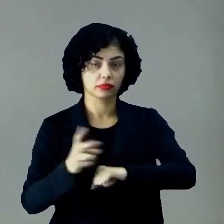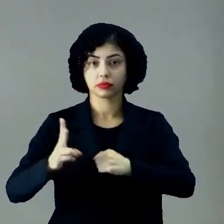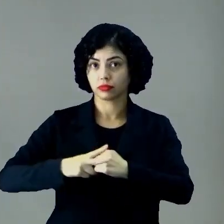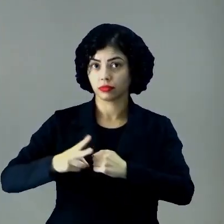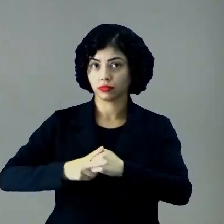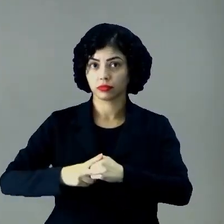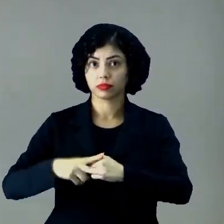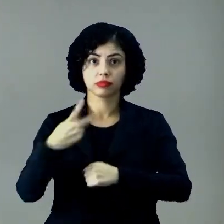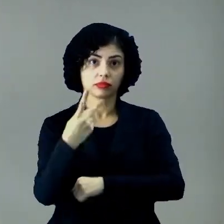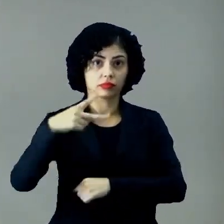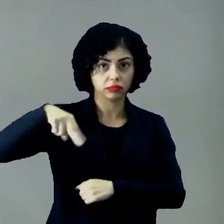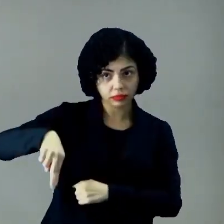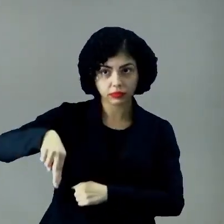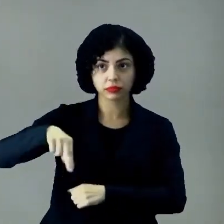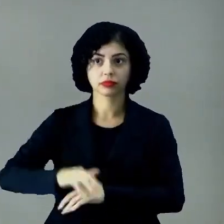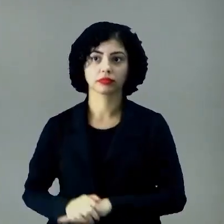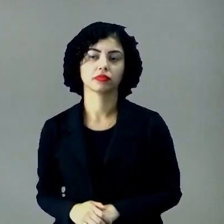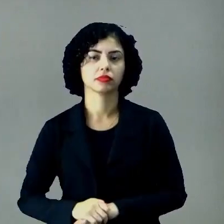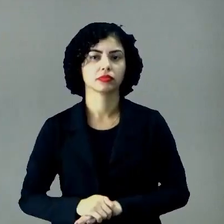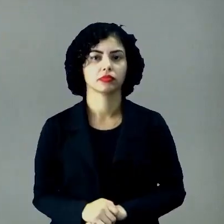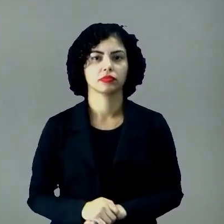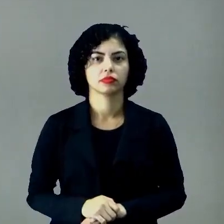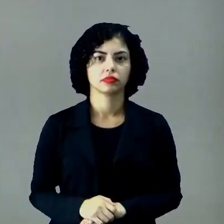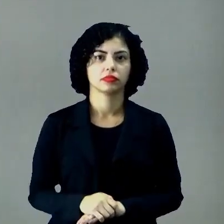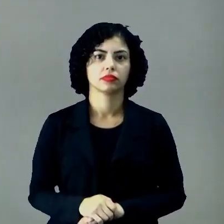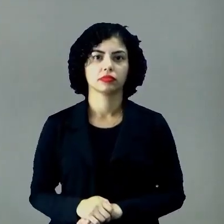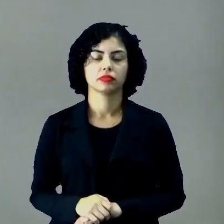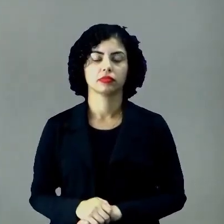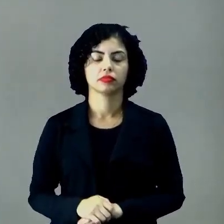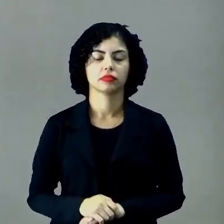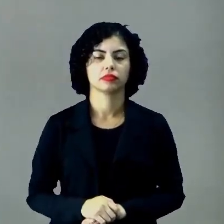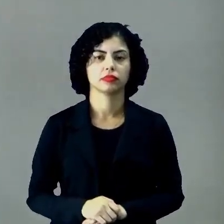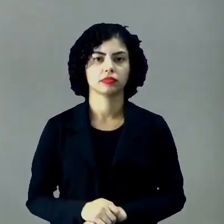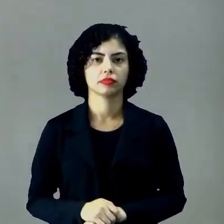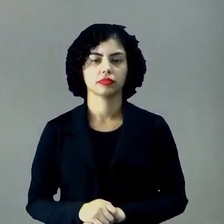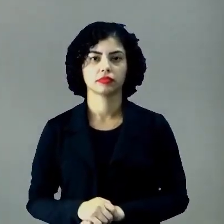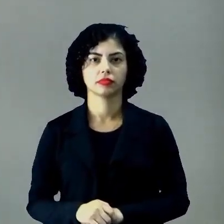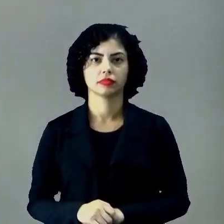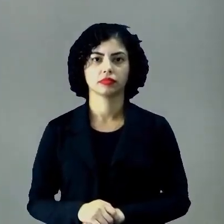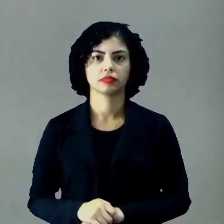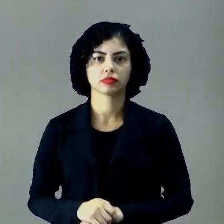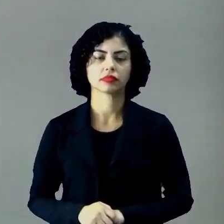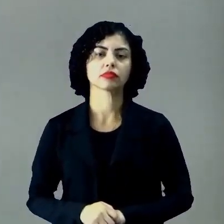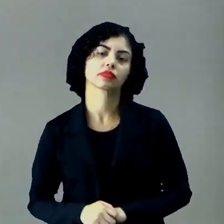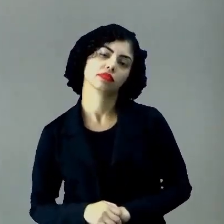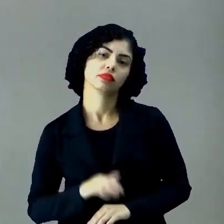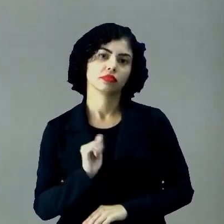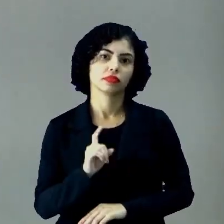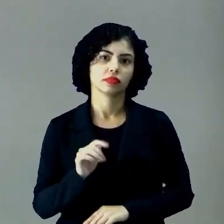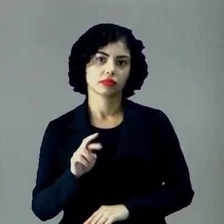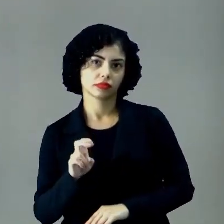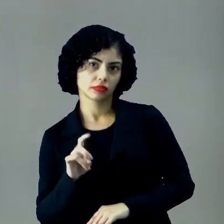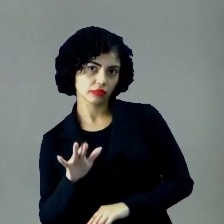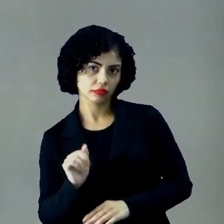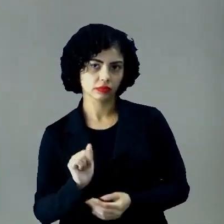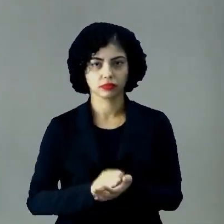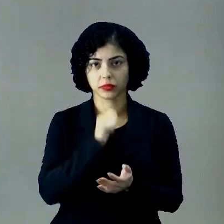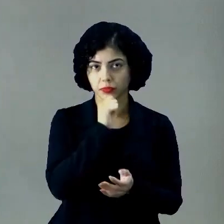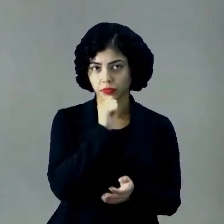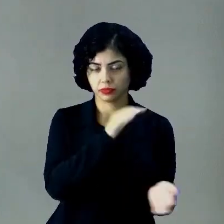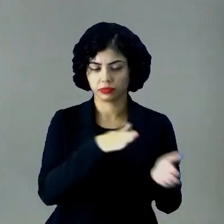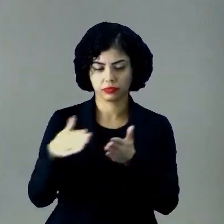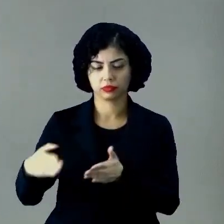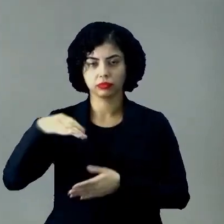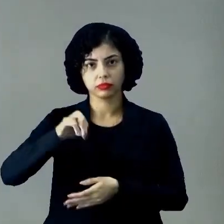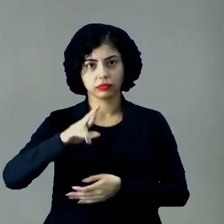né pronombre que são substantivo os advérbios também os pronomes que